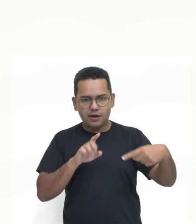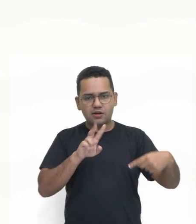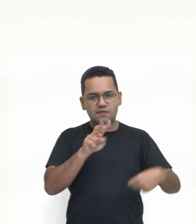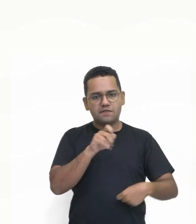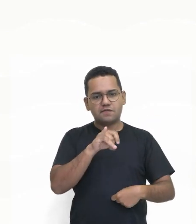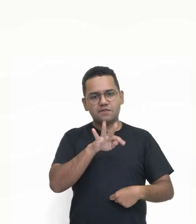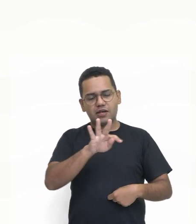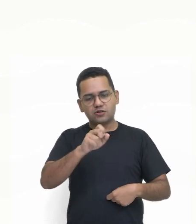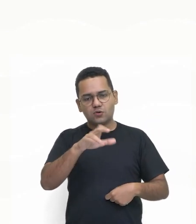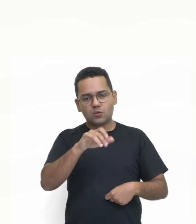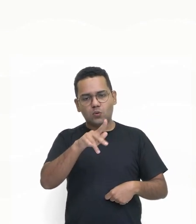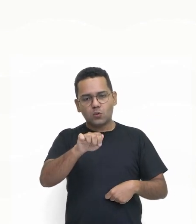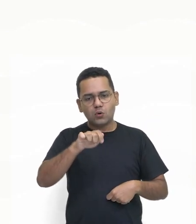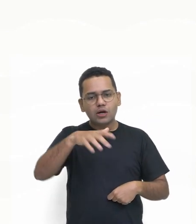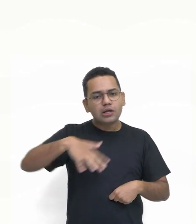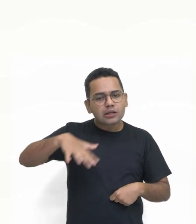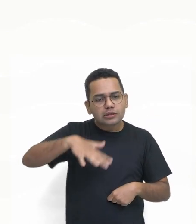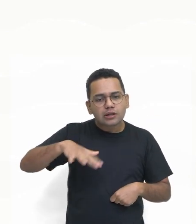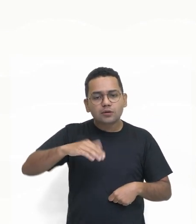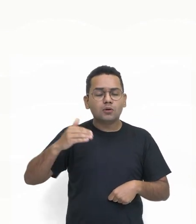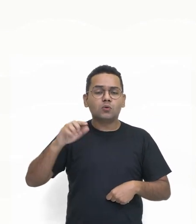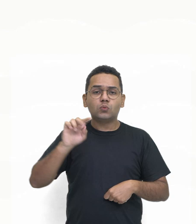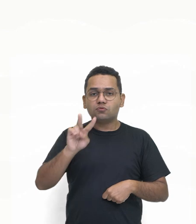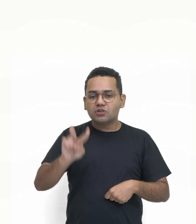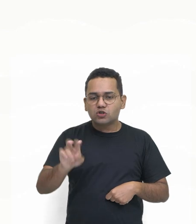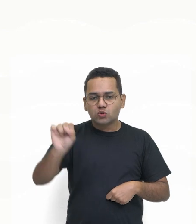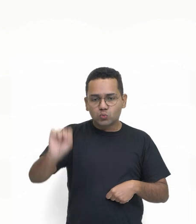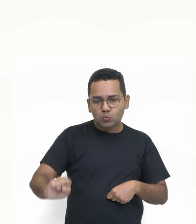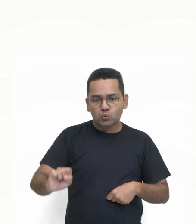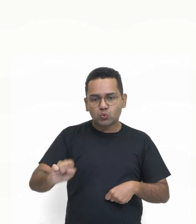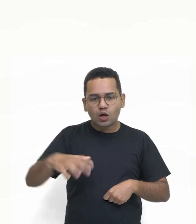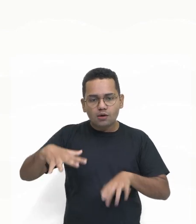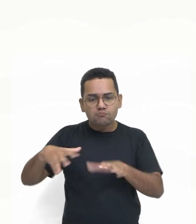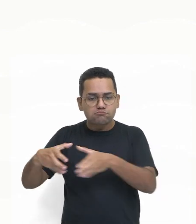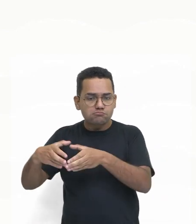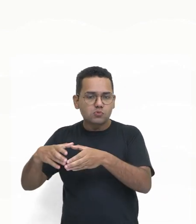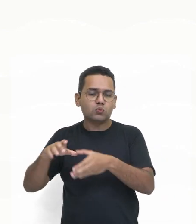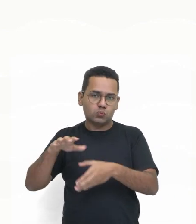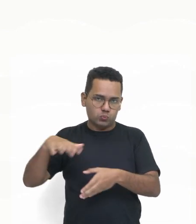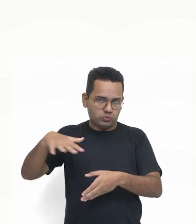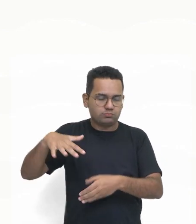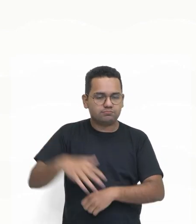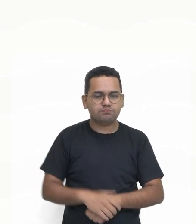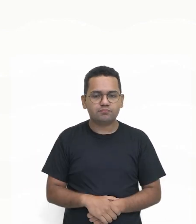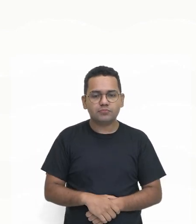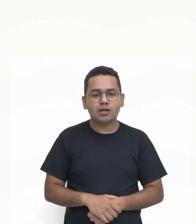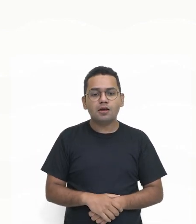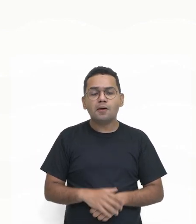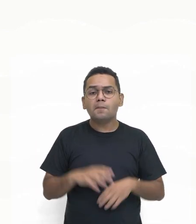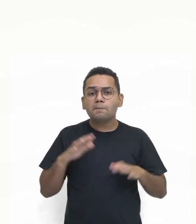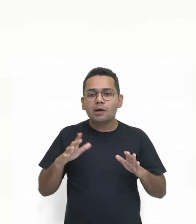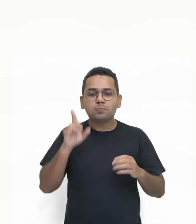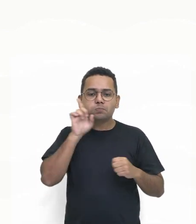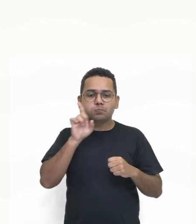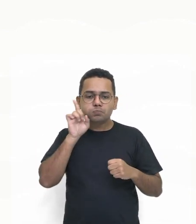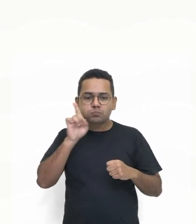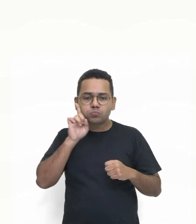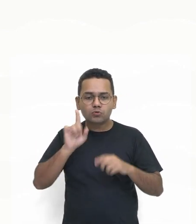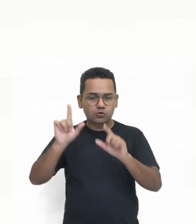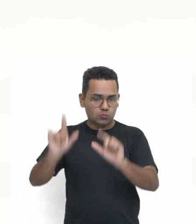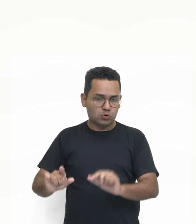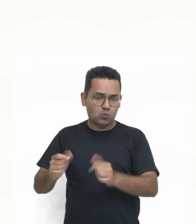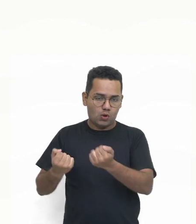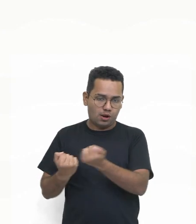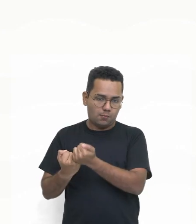contra alvos militares e civis no Vietnã do Sul. Estados Unidos, vão diminuir seu apoio ao